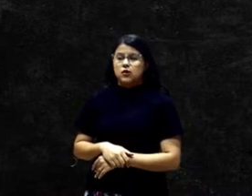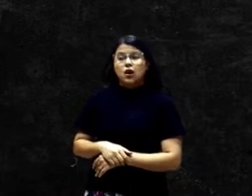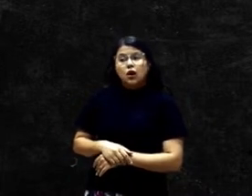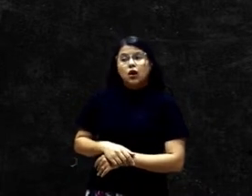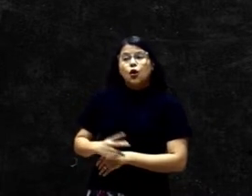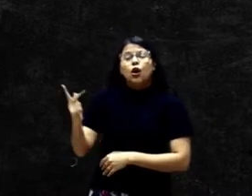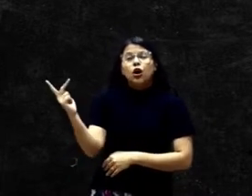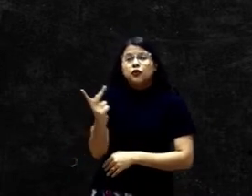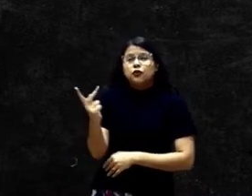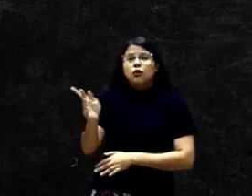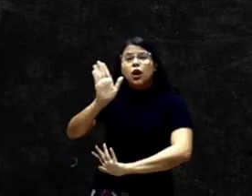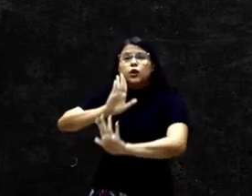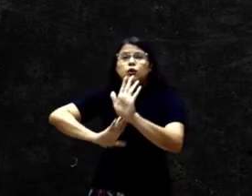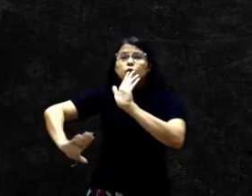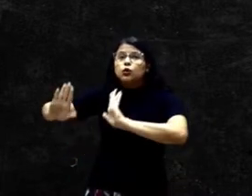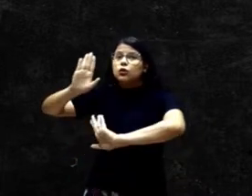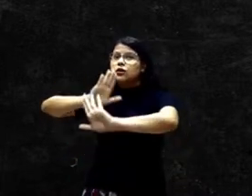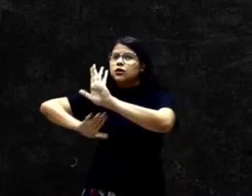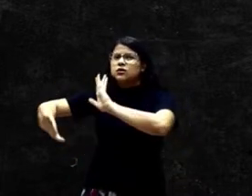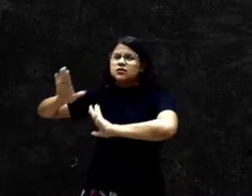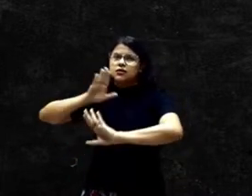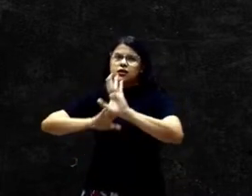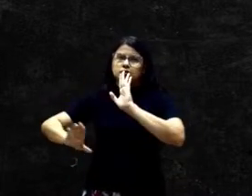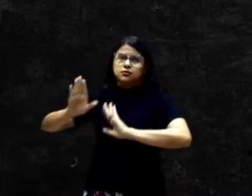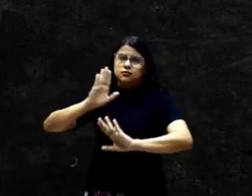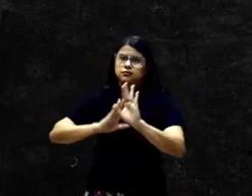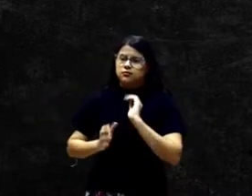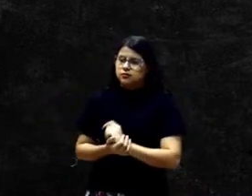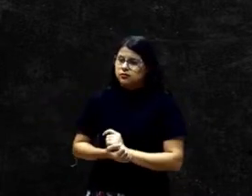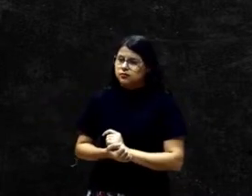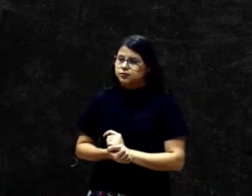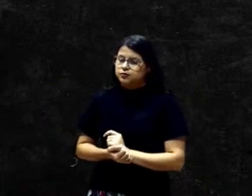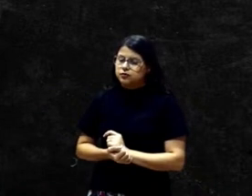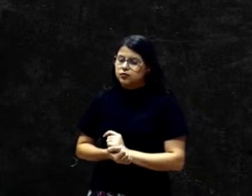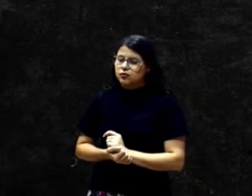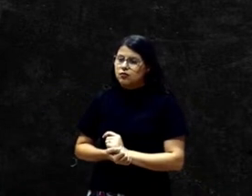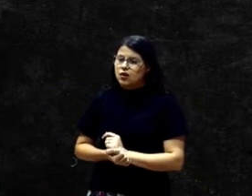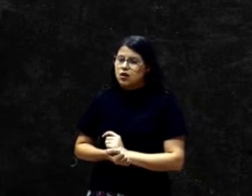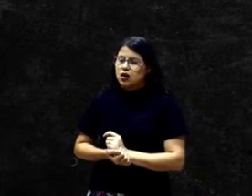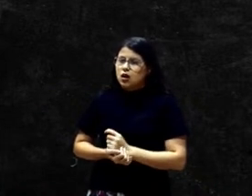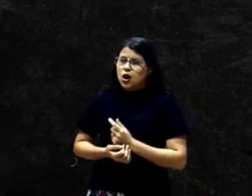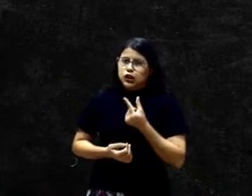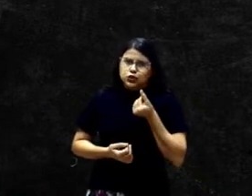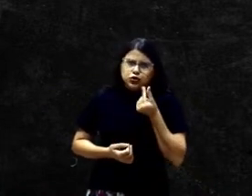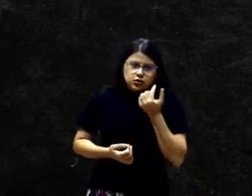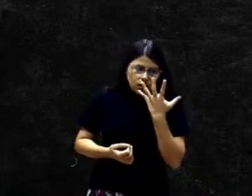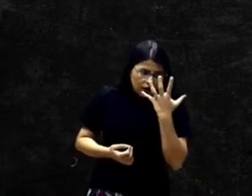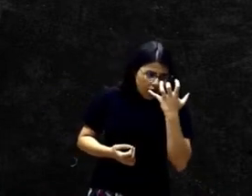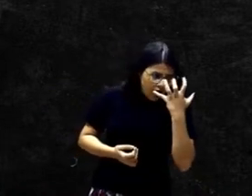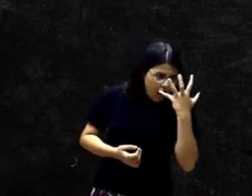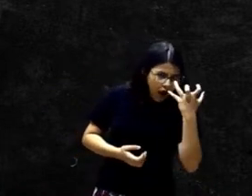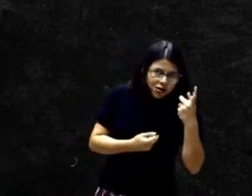tenha cuidado e não se deixe dominar por qualquer tipo de